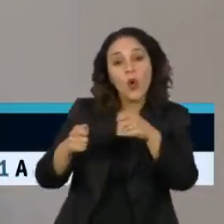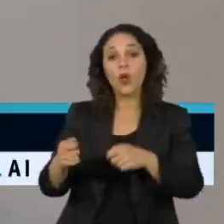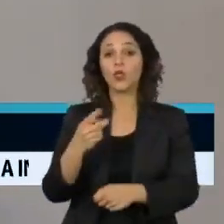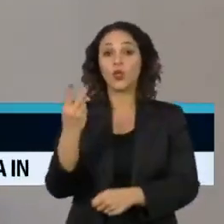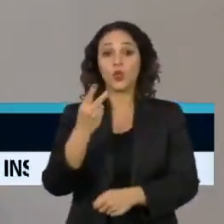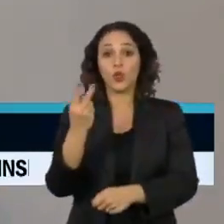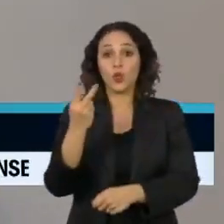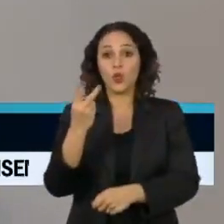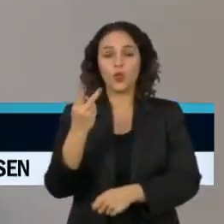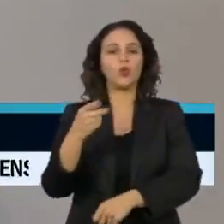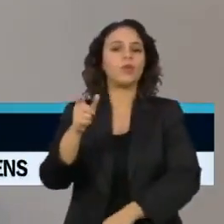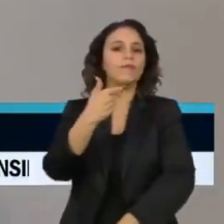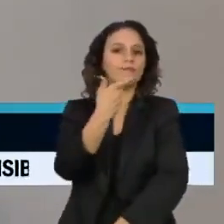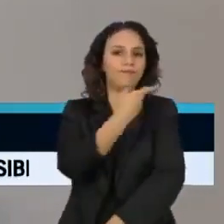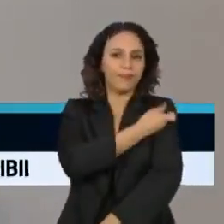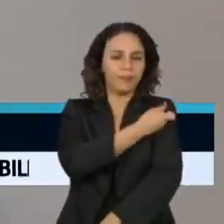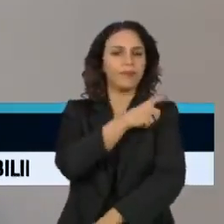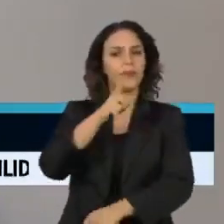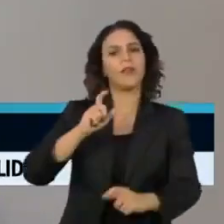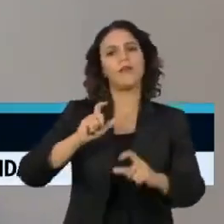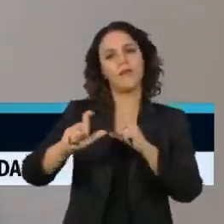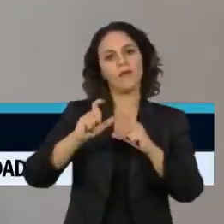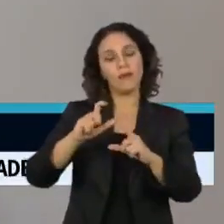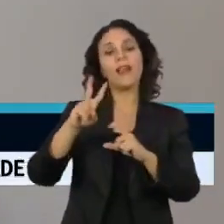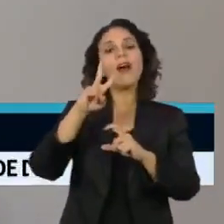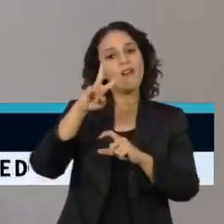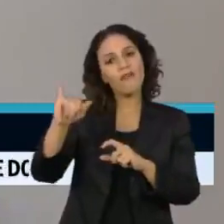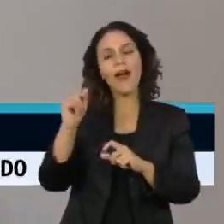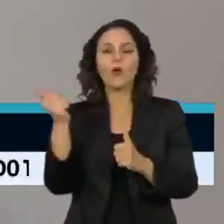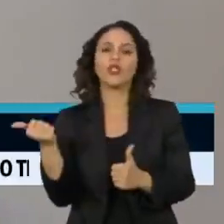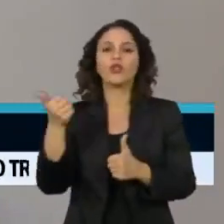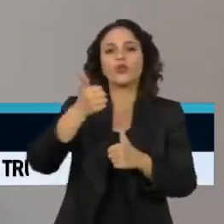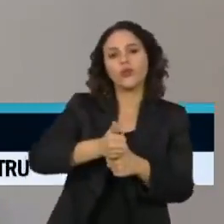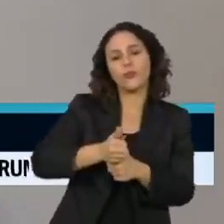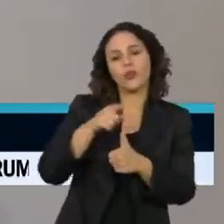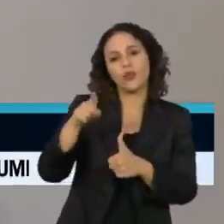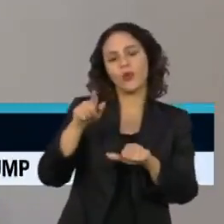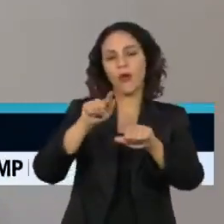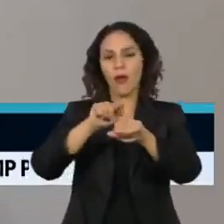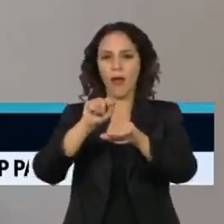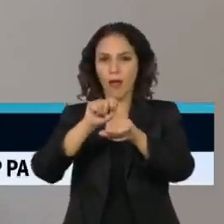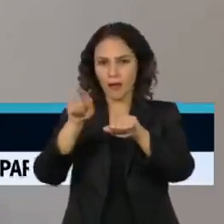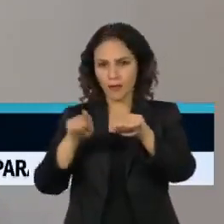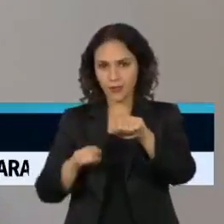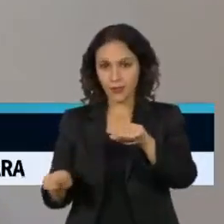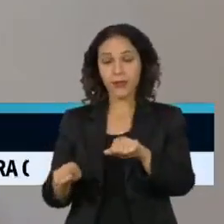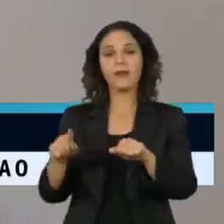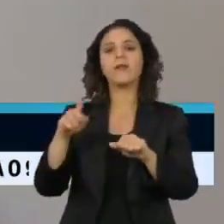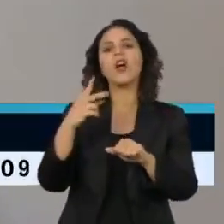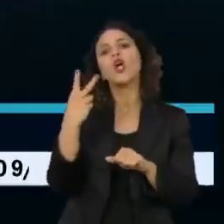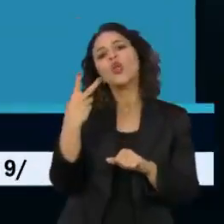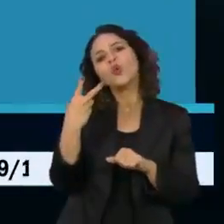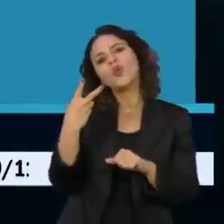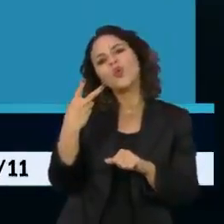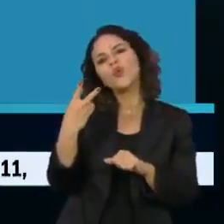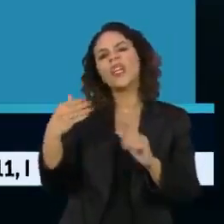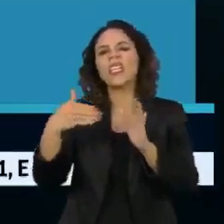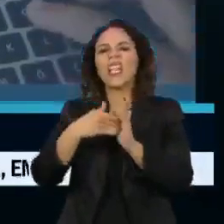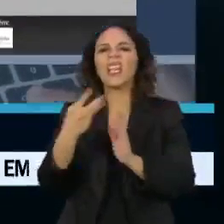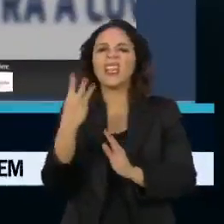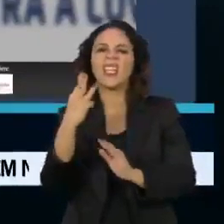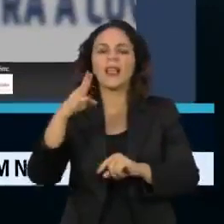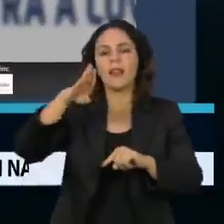segunda dose de faz ele que vai fazer o intercâmbio de substituição da Fazenda ica a partir de duas três horas da tarde